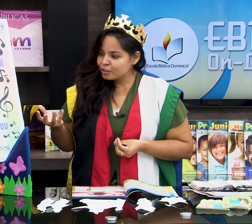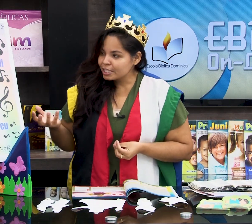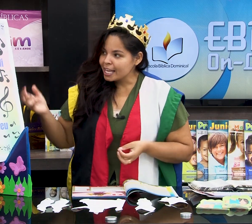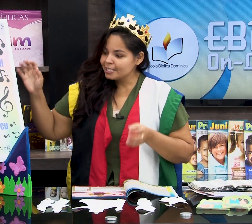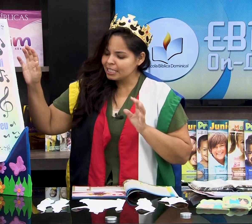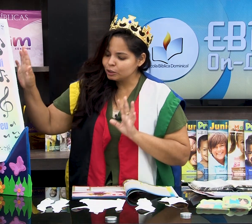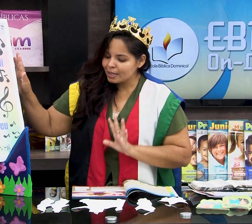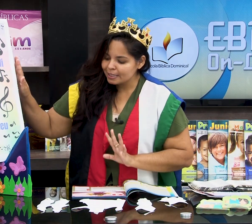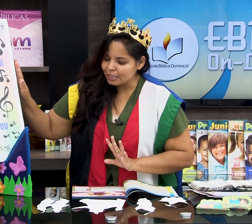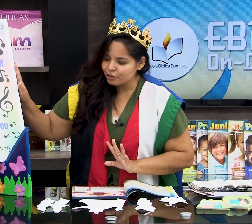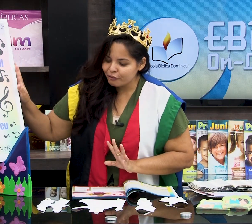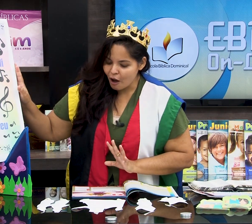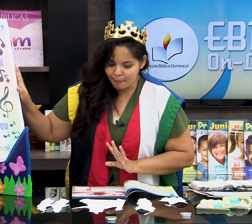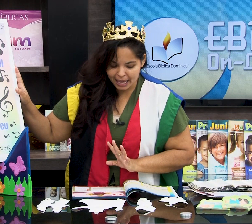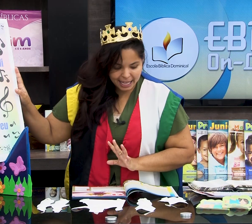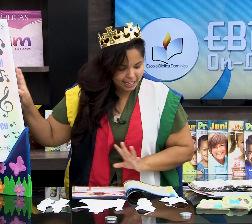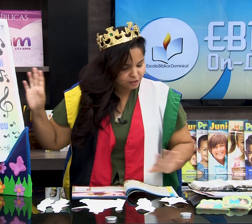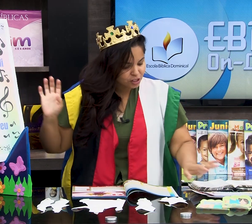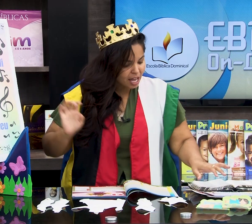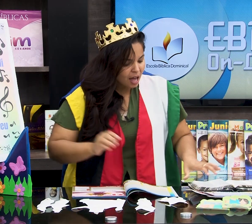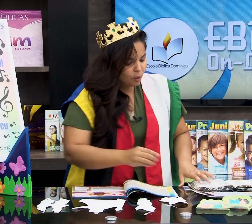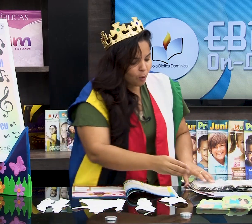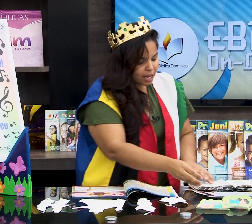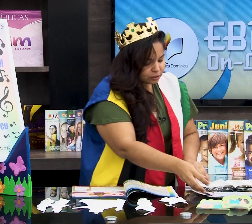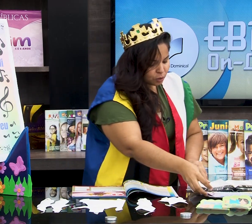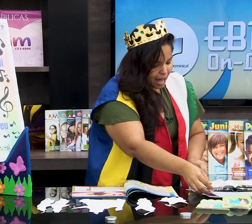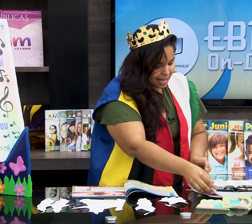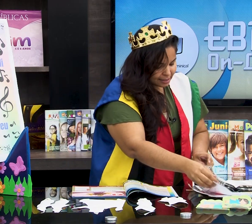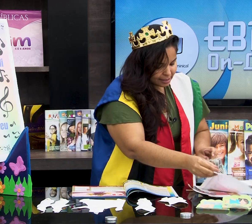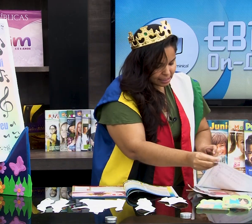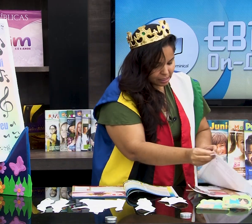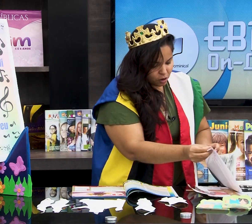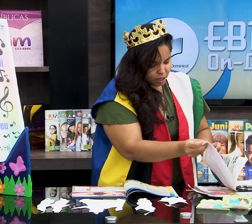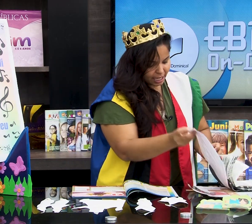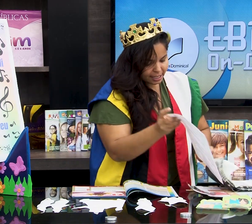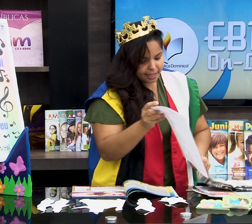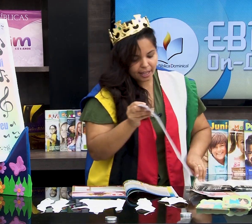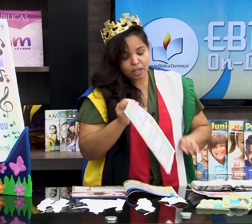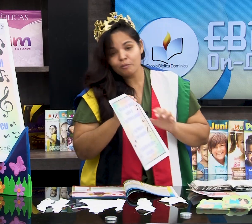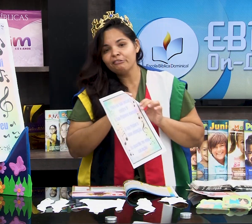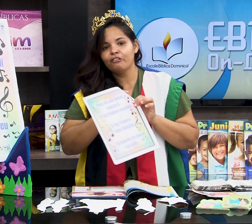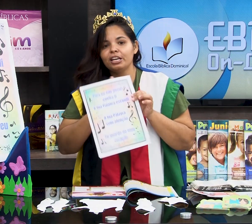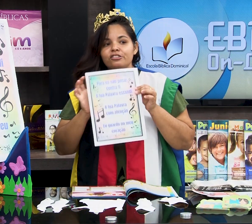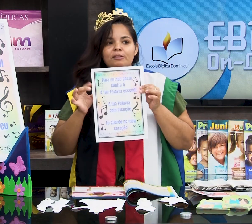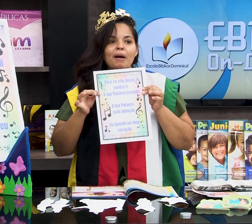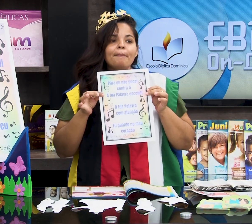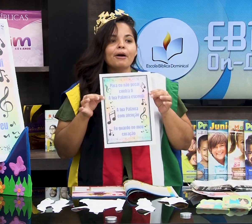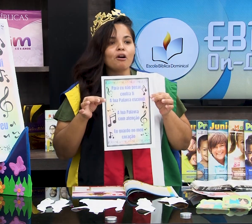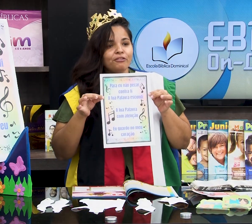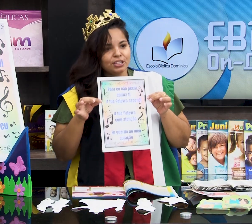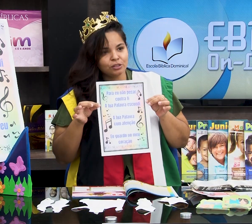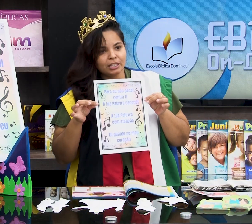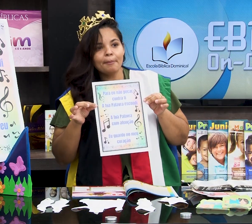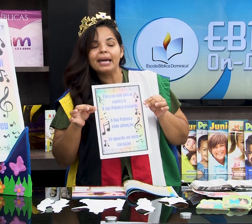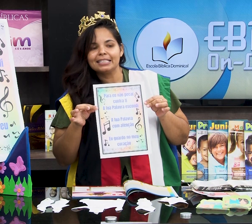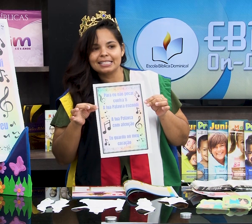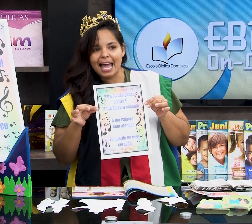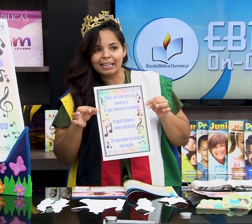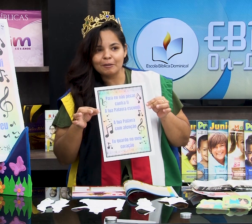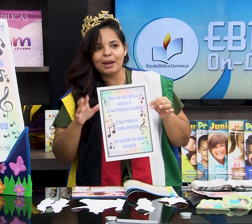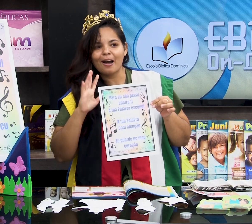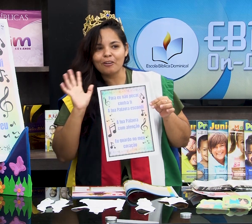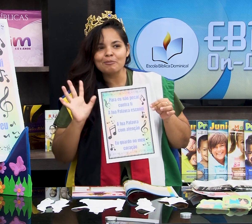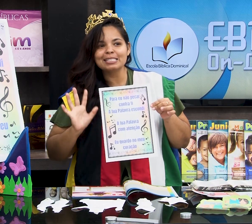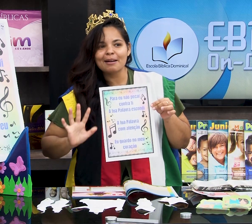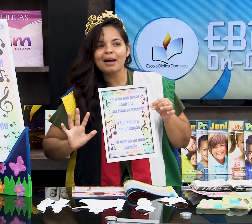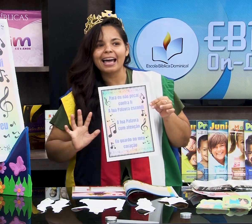disponível para vocês, tanto assim de forma grande, quanto assim, olha, em uma folha de papel ofício também, tá